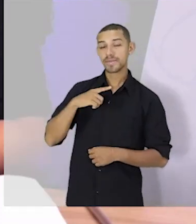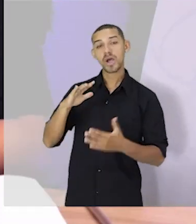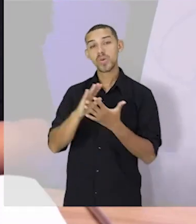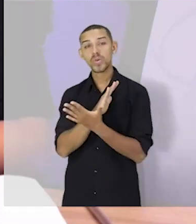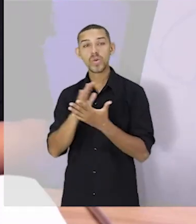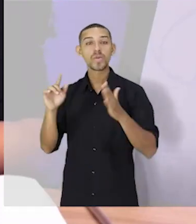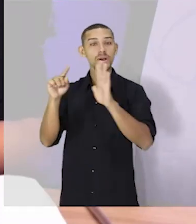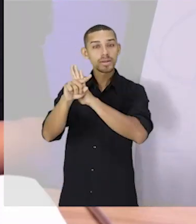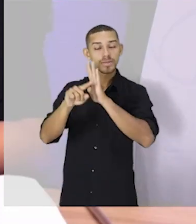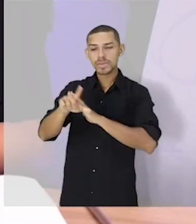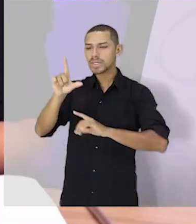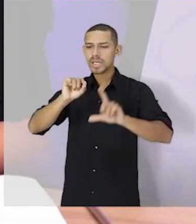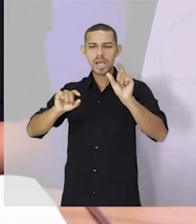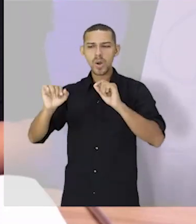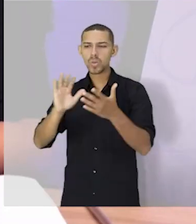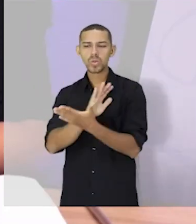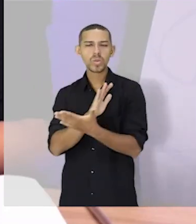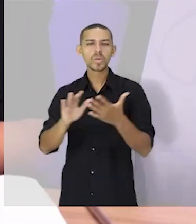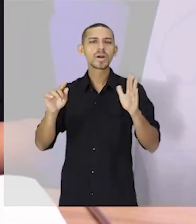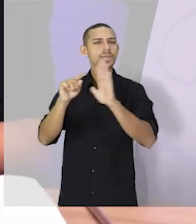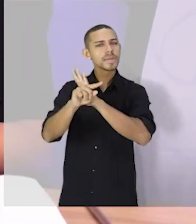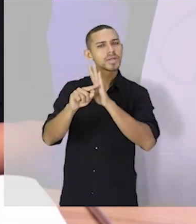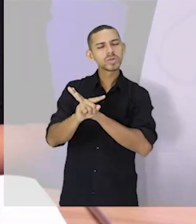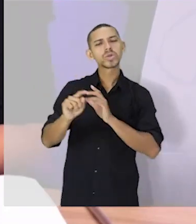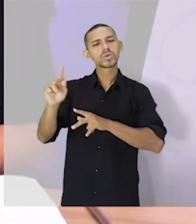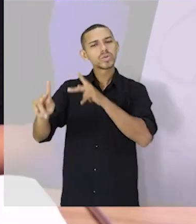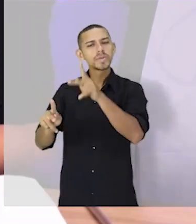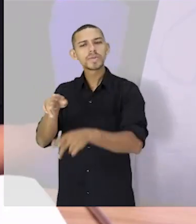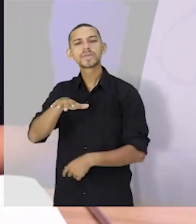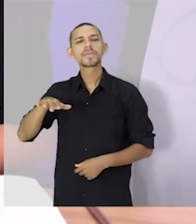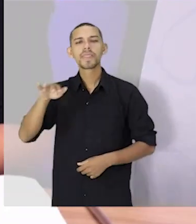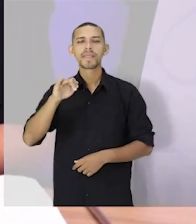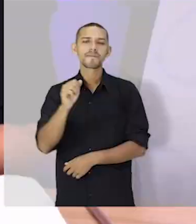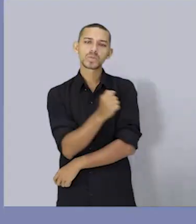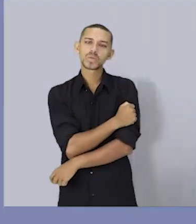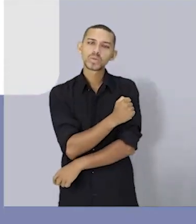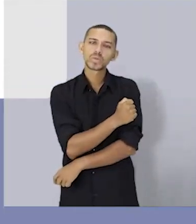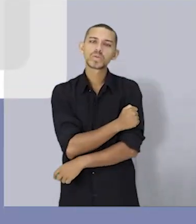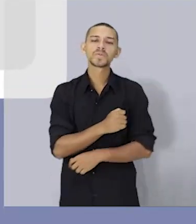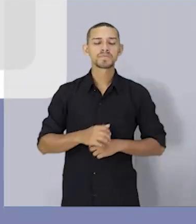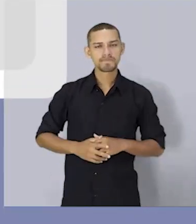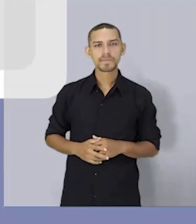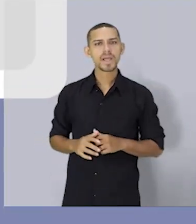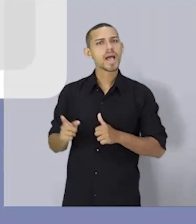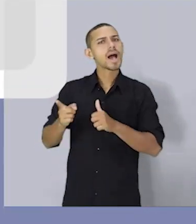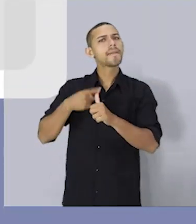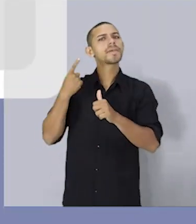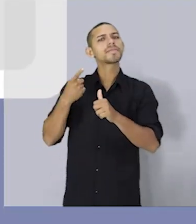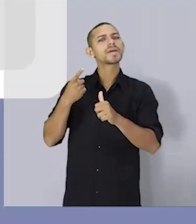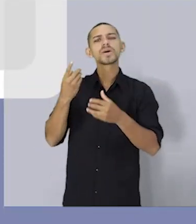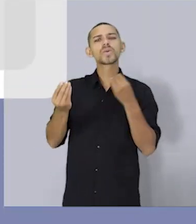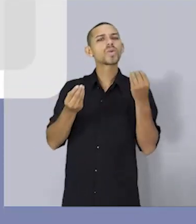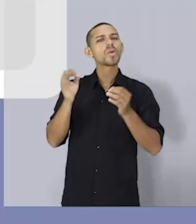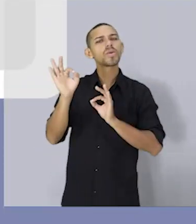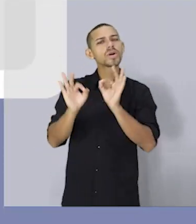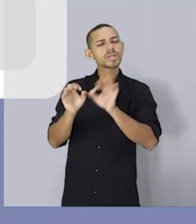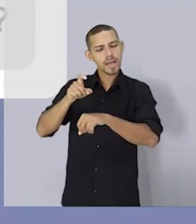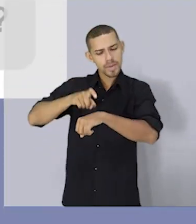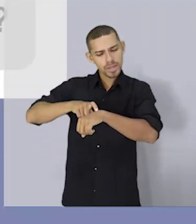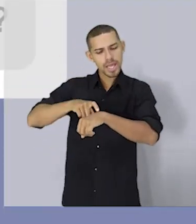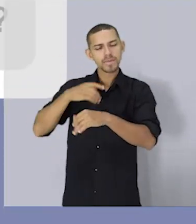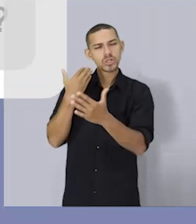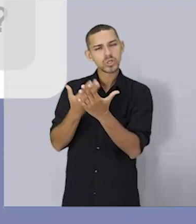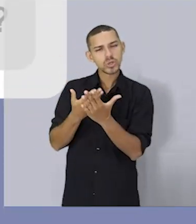nós selecionamos, né, algumas perguntas do nosso público, né, dos nossos estudantes. Sim. A primeira é: como organizar meu tempo de